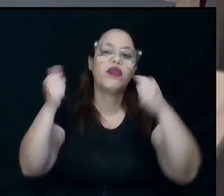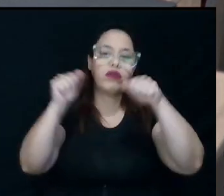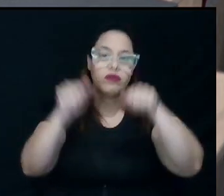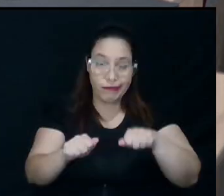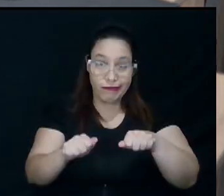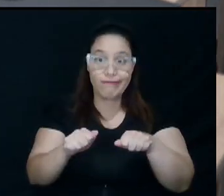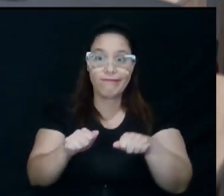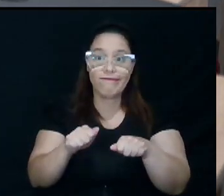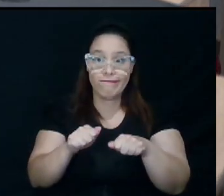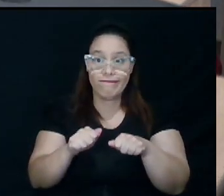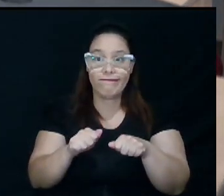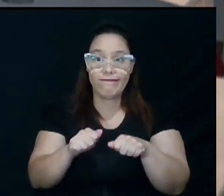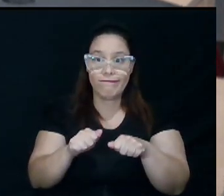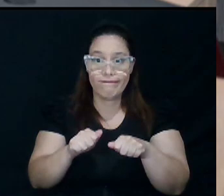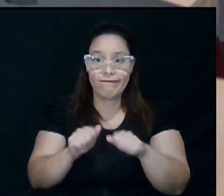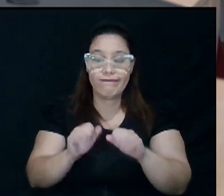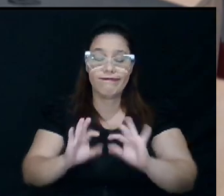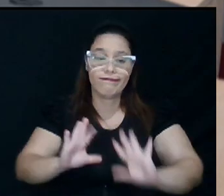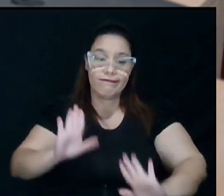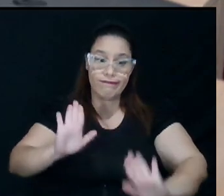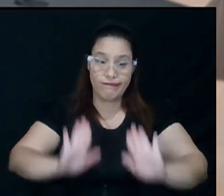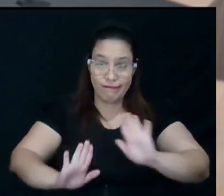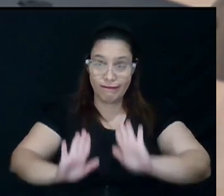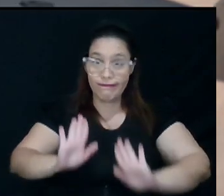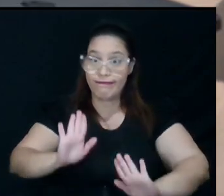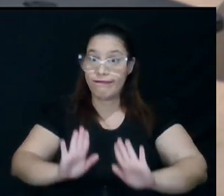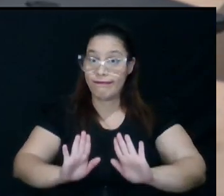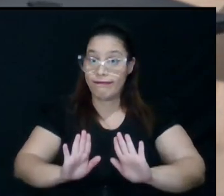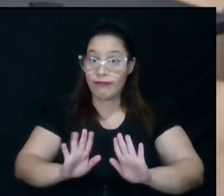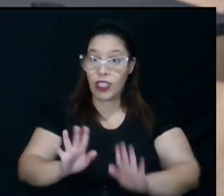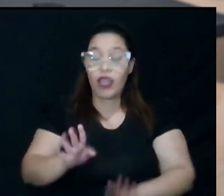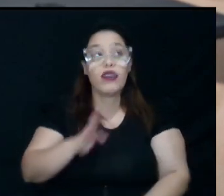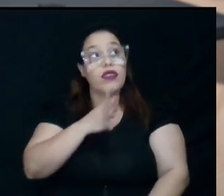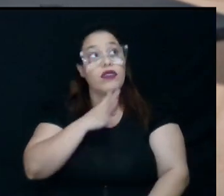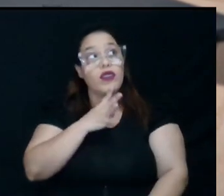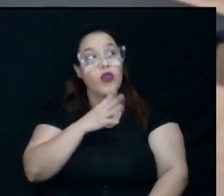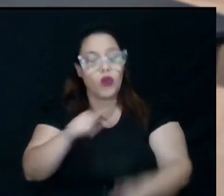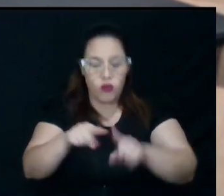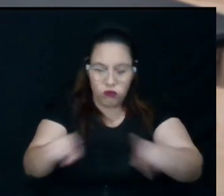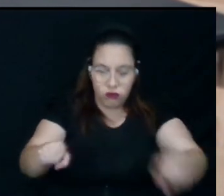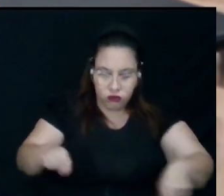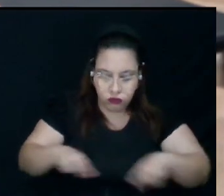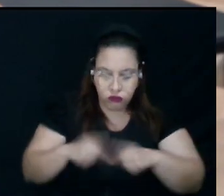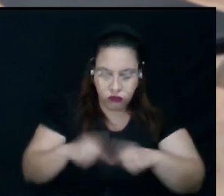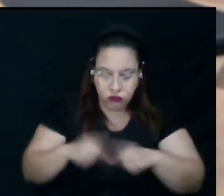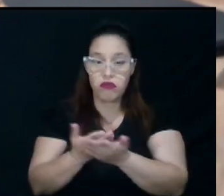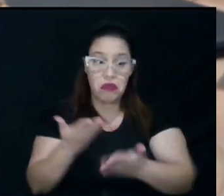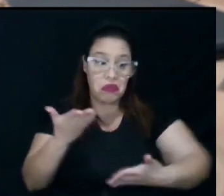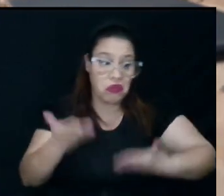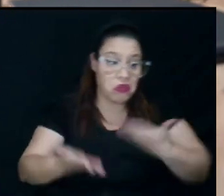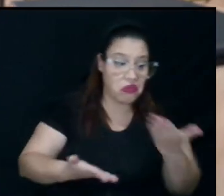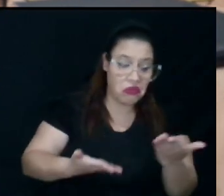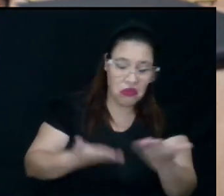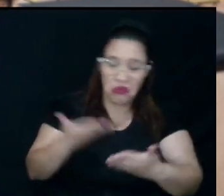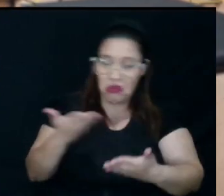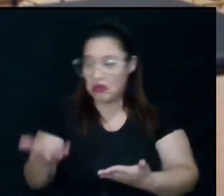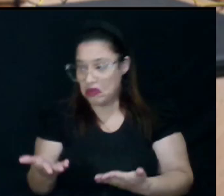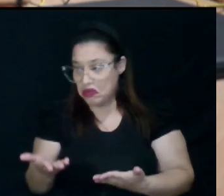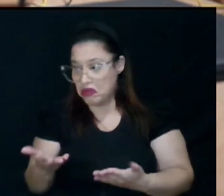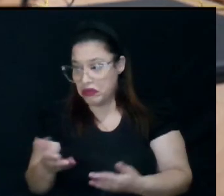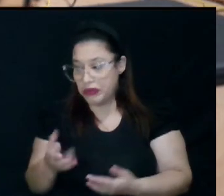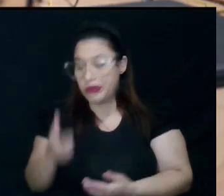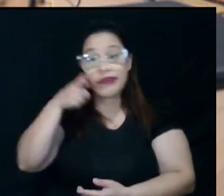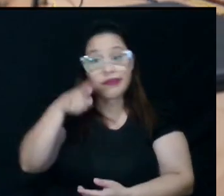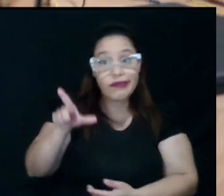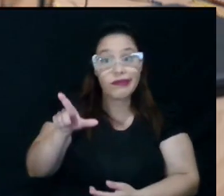esse ajuste. Claro que se a gente conhece bem a turma, se a gente já conhece qual a dinâmica dos alunos, a gente consegue direcionar um